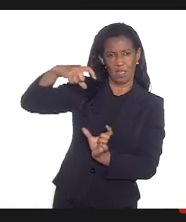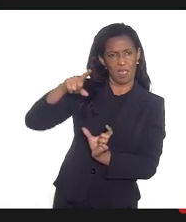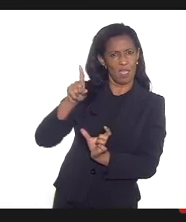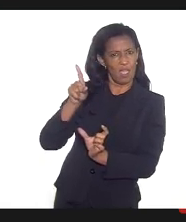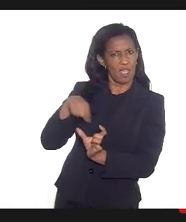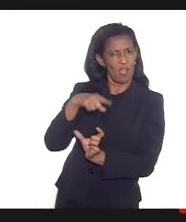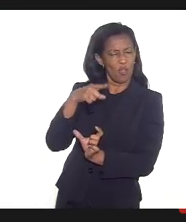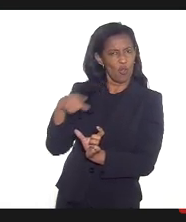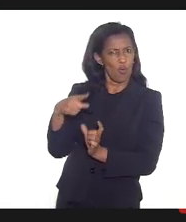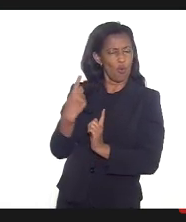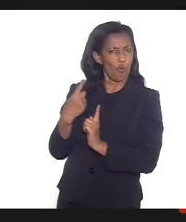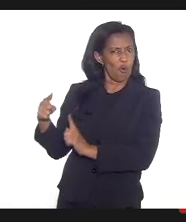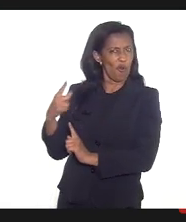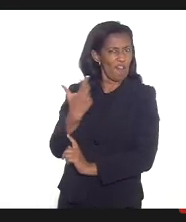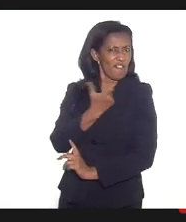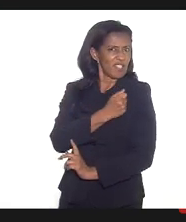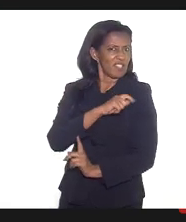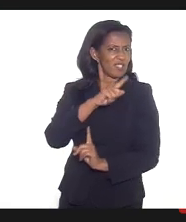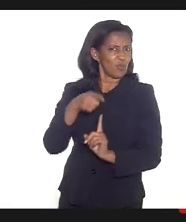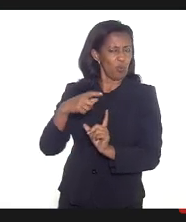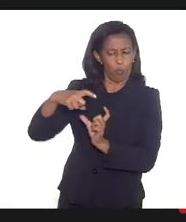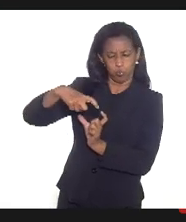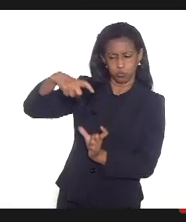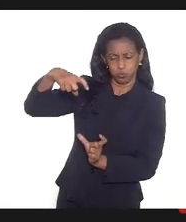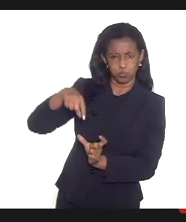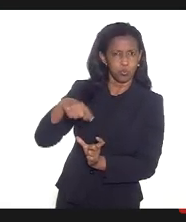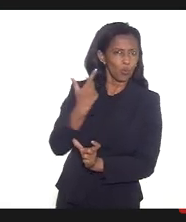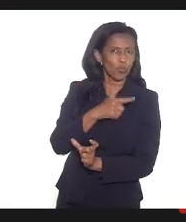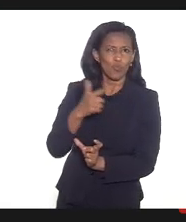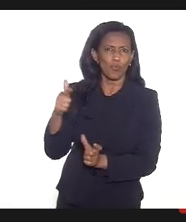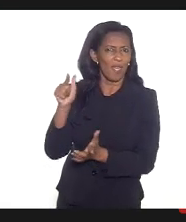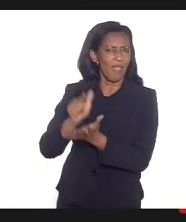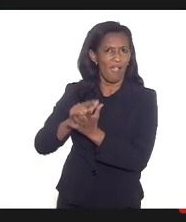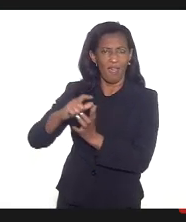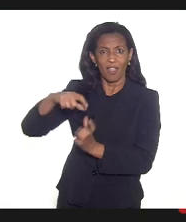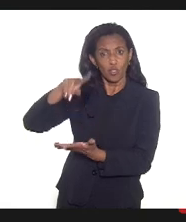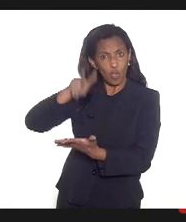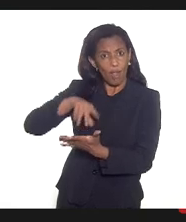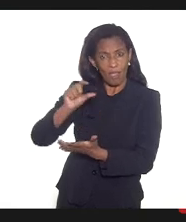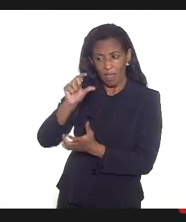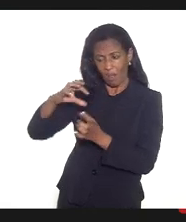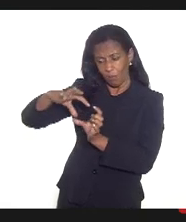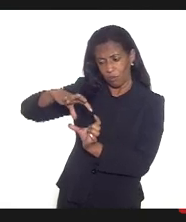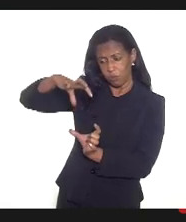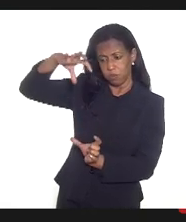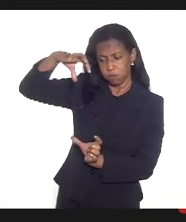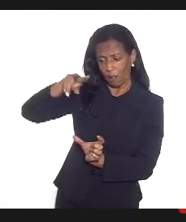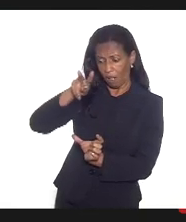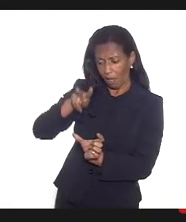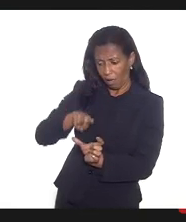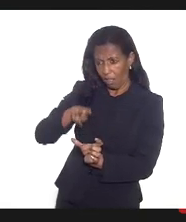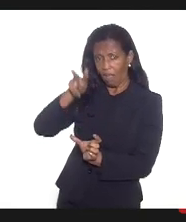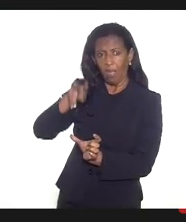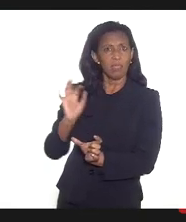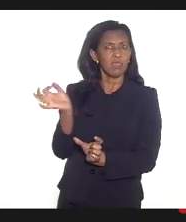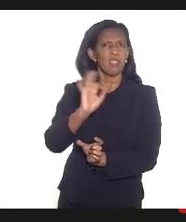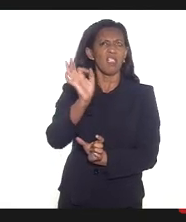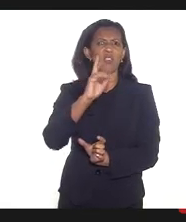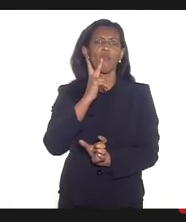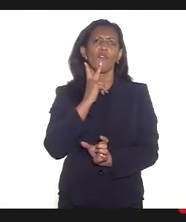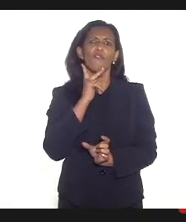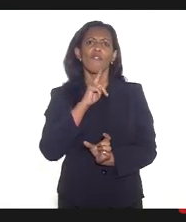a vacinação de gestantes na bula não é verdade basta ler as bulas nenhuma bula de remédio nenhum vai